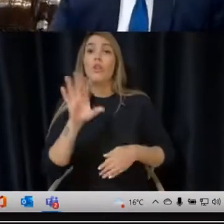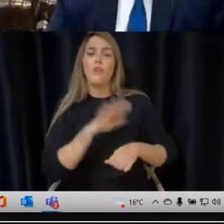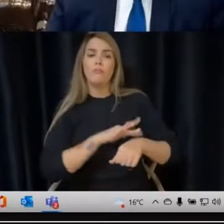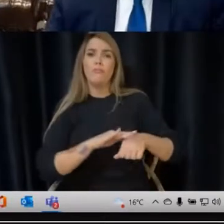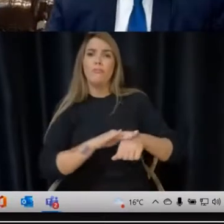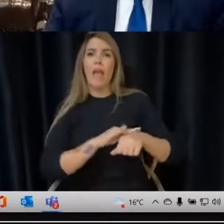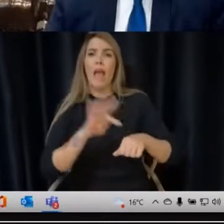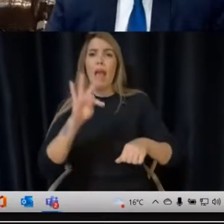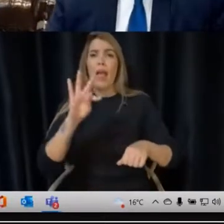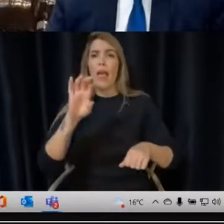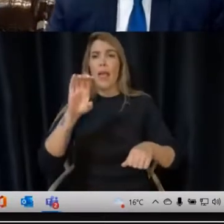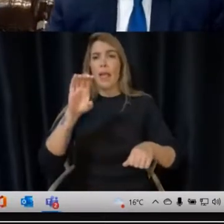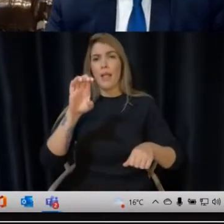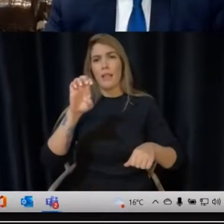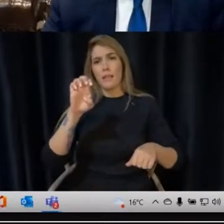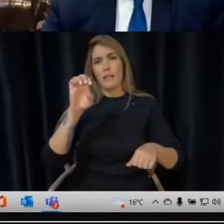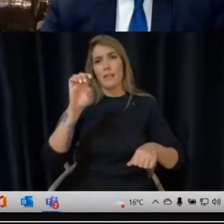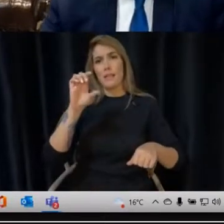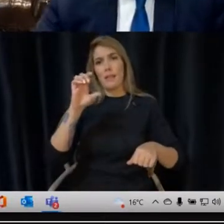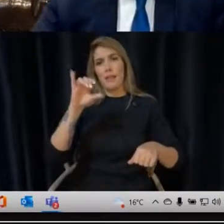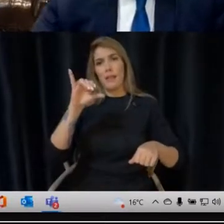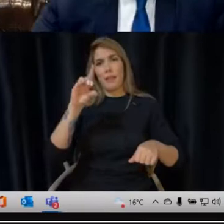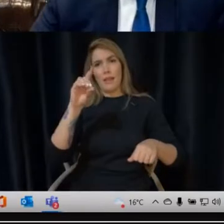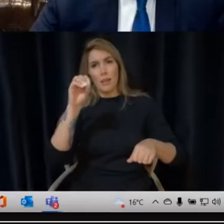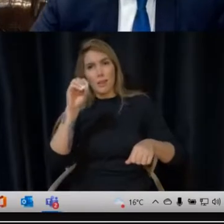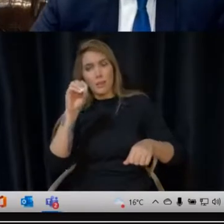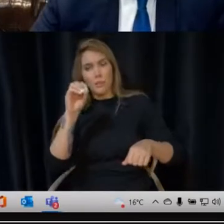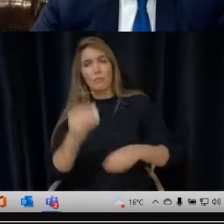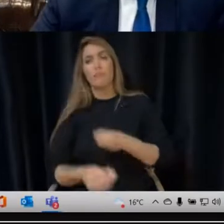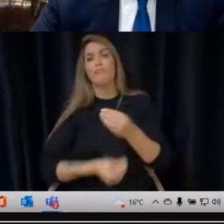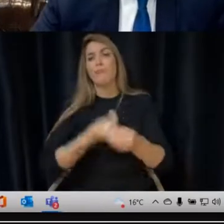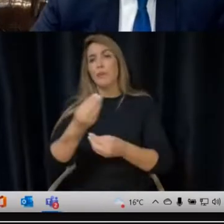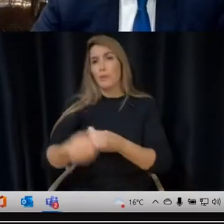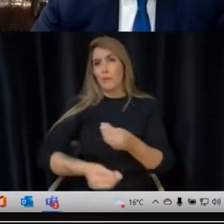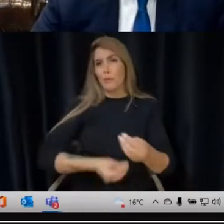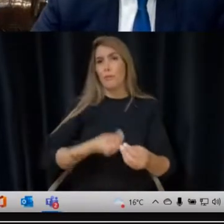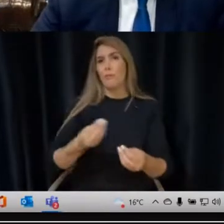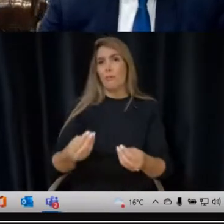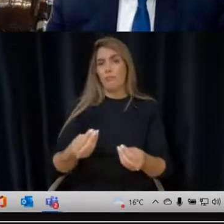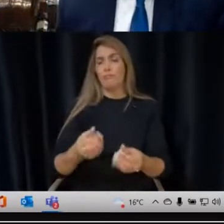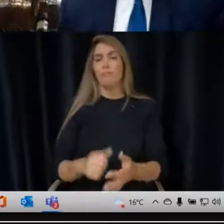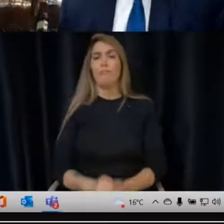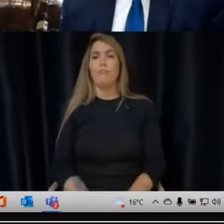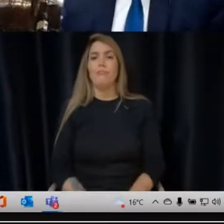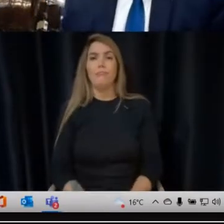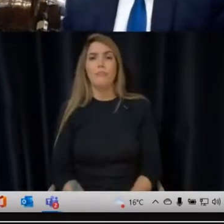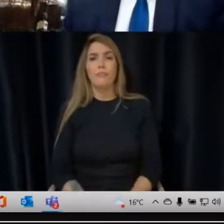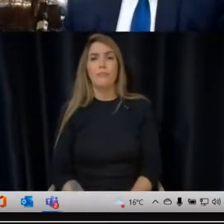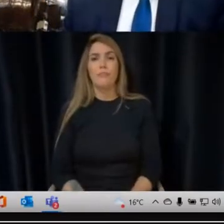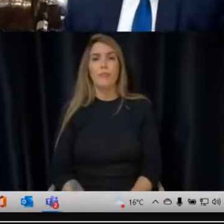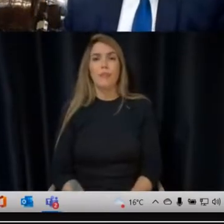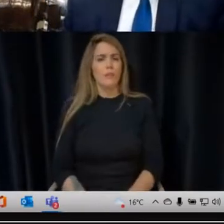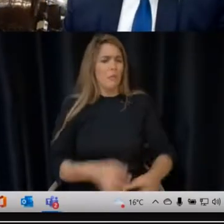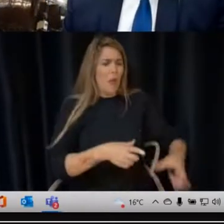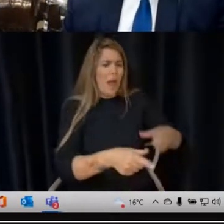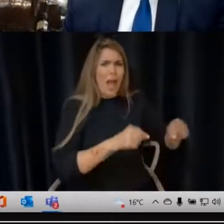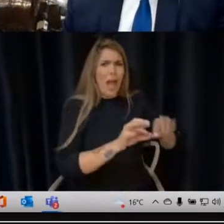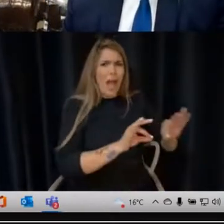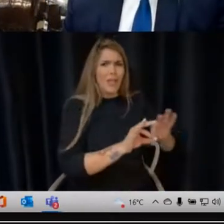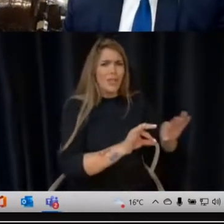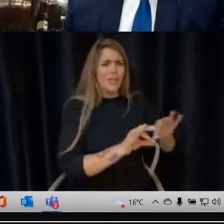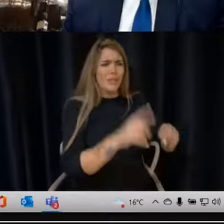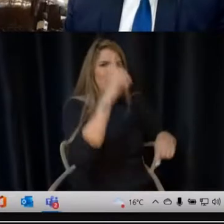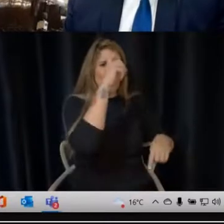autoriza, agiliza os exames, agiliza com as equipes para estarem o mais rápido possível no hospital para fazer a captação